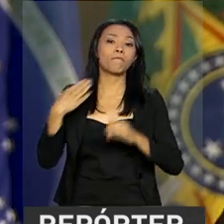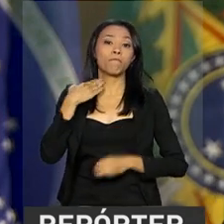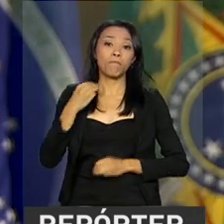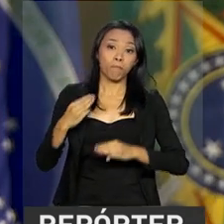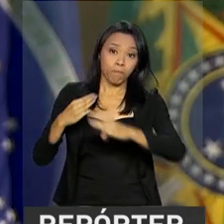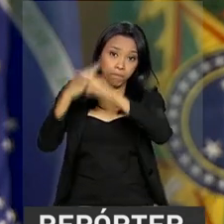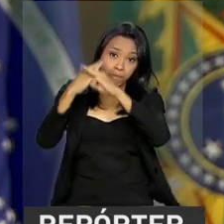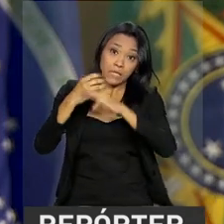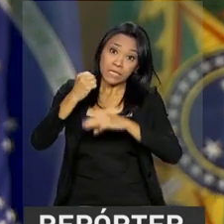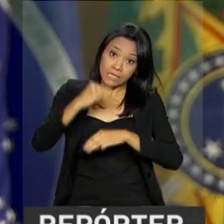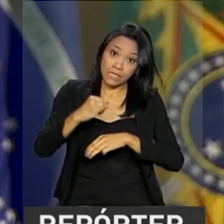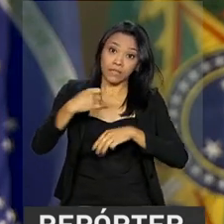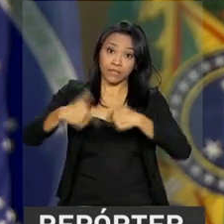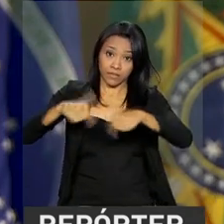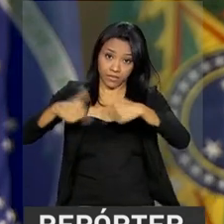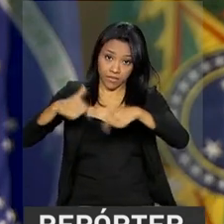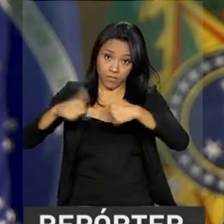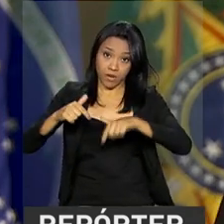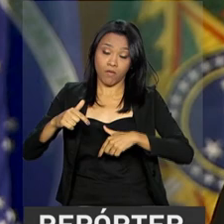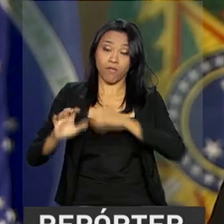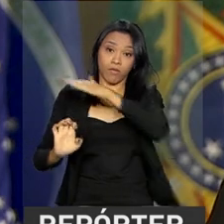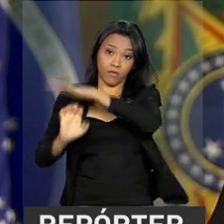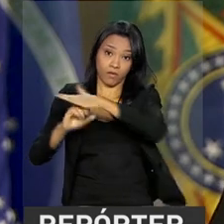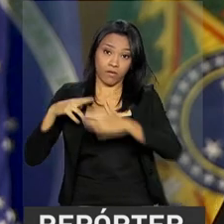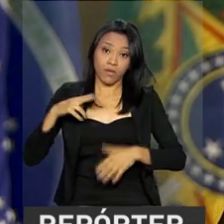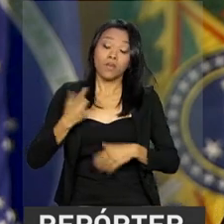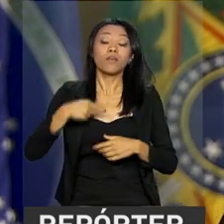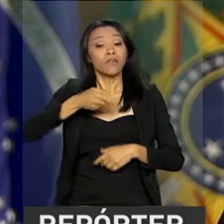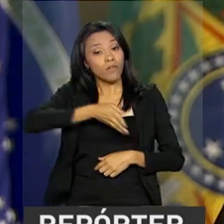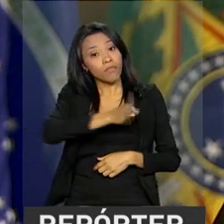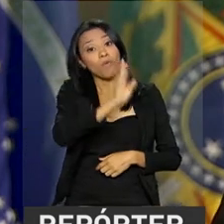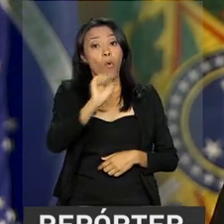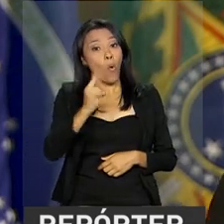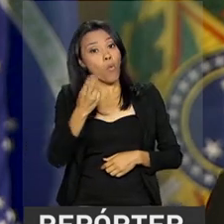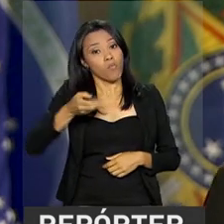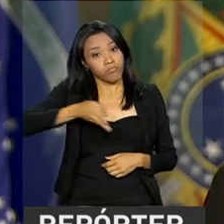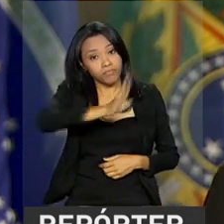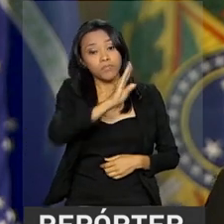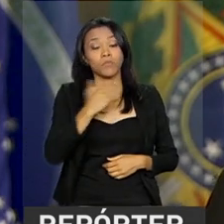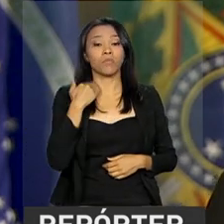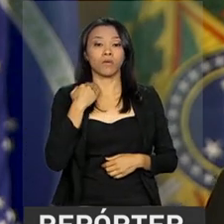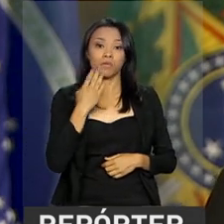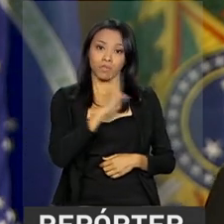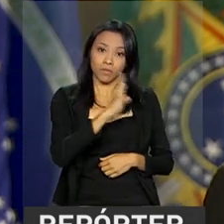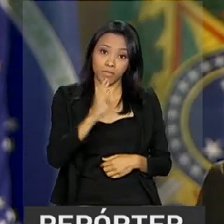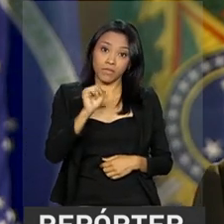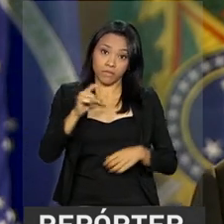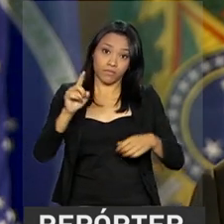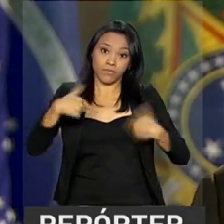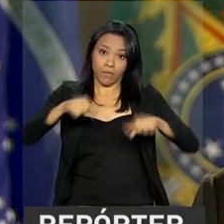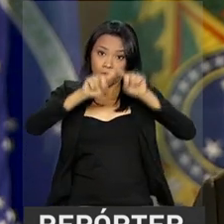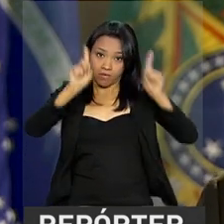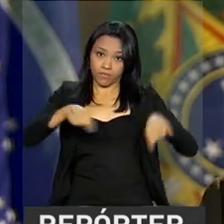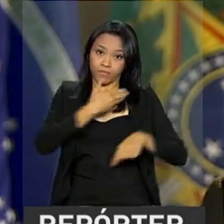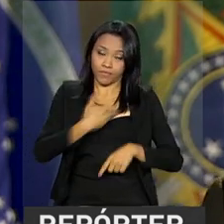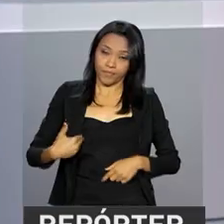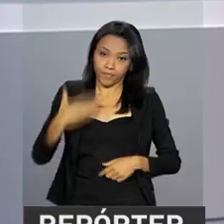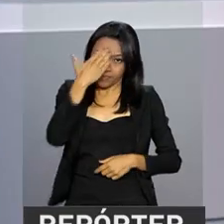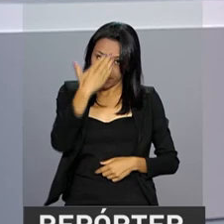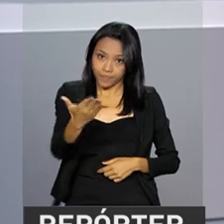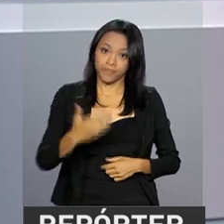se trabalhou na iniciativa privada ou vá ao banco do brasil se foi servidor público sobre gado